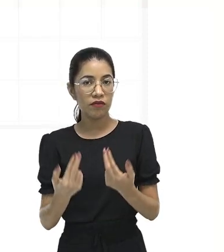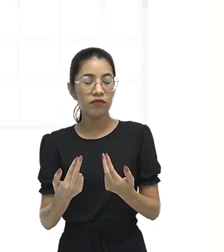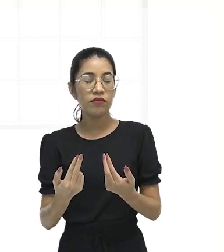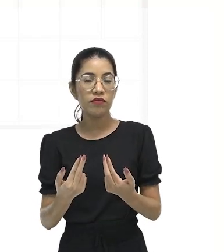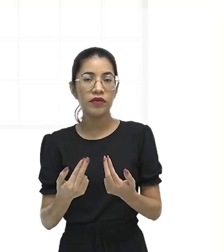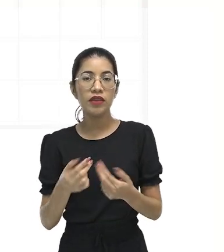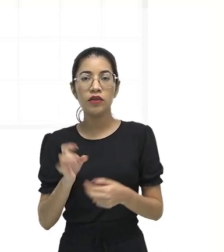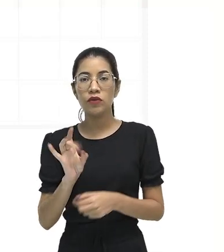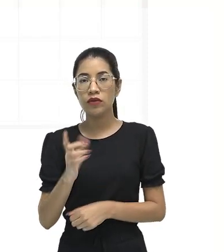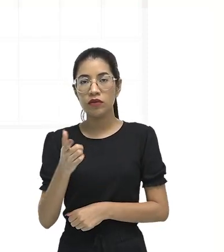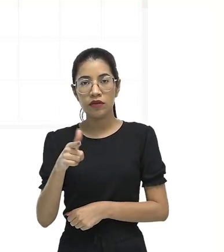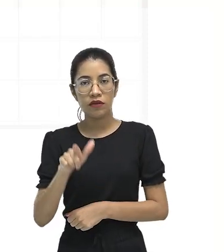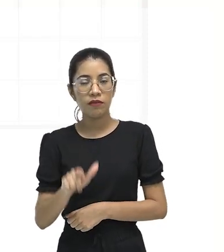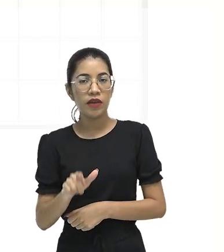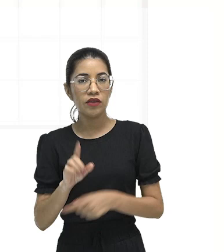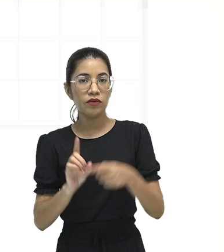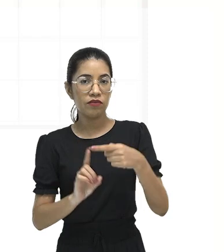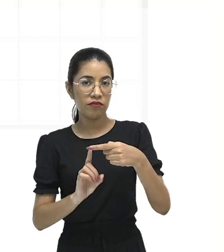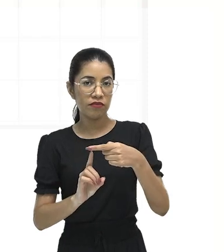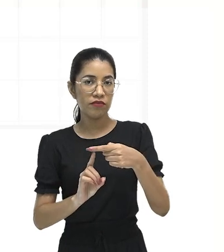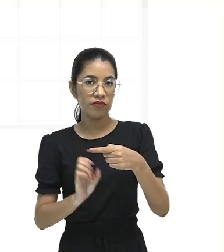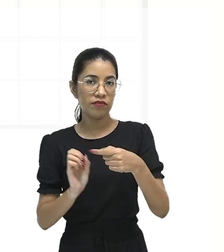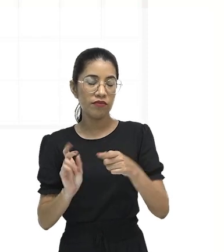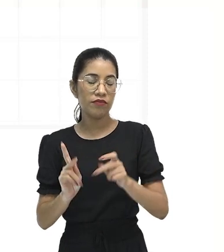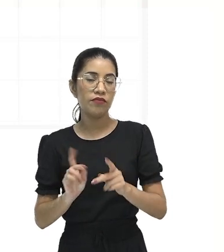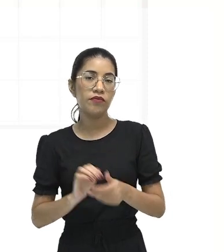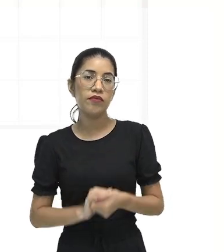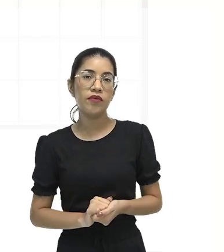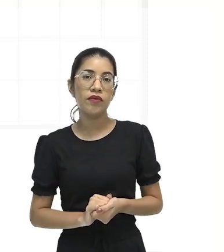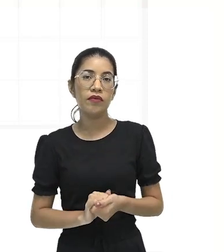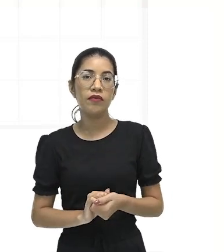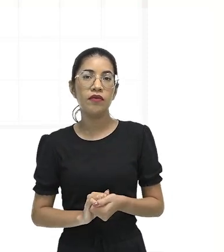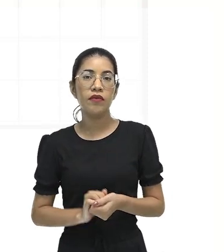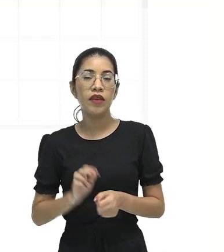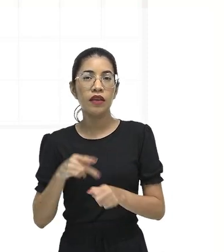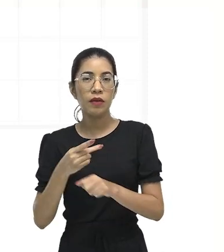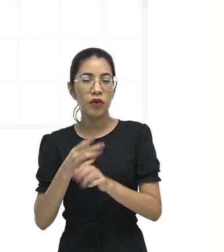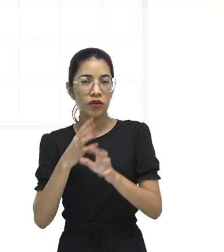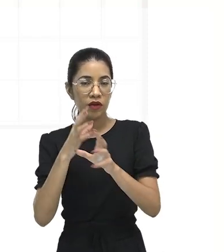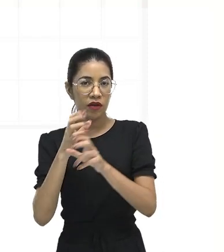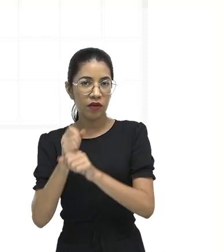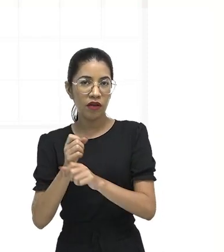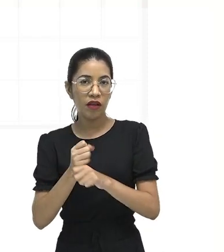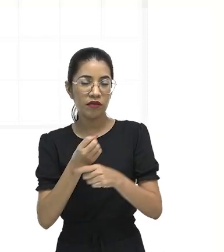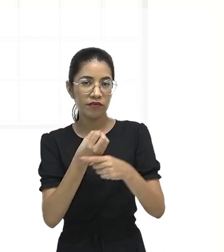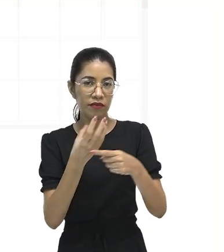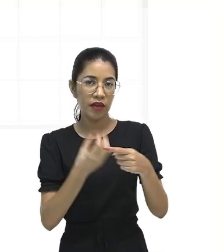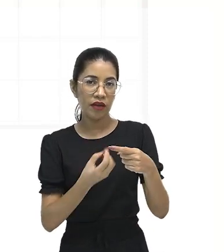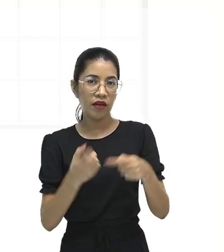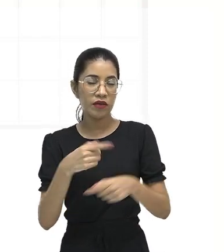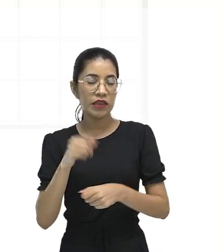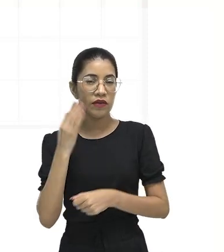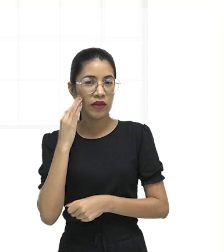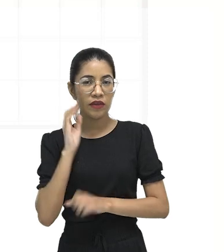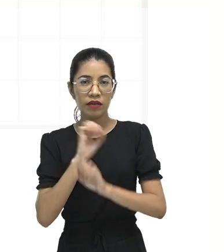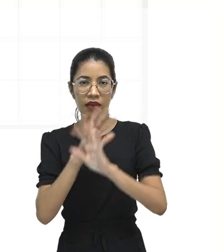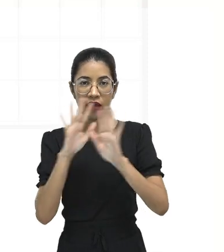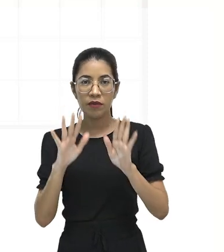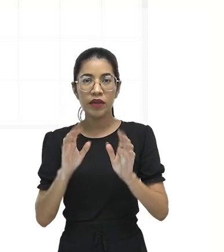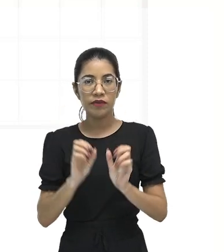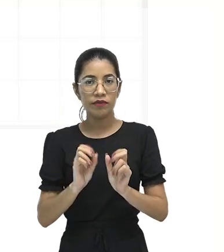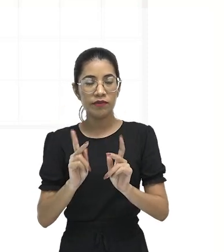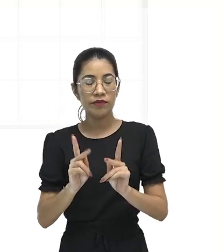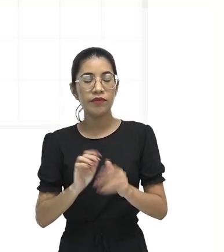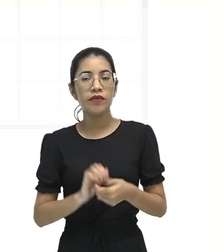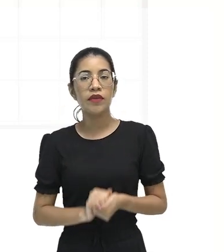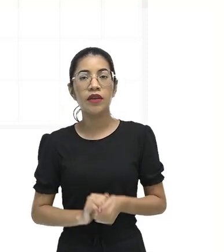só repetir o denominador da fração. Quando a gente chegar lá na parte de operações com frações, vocês vão entender melhor essa parte aí,